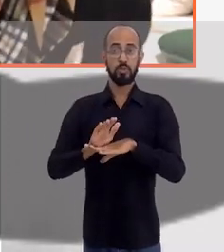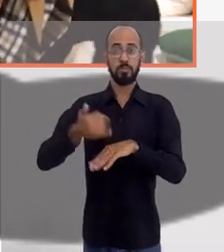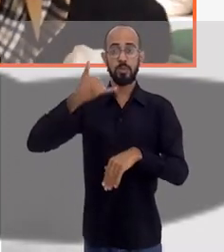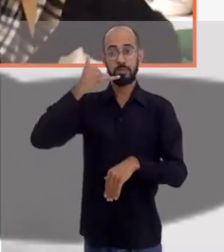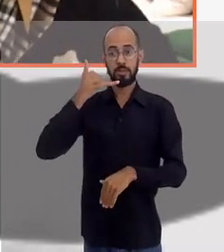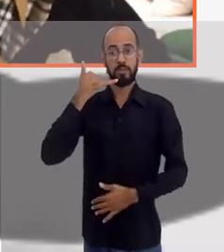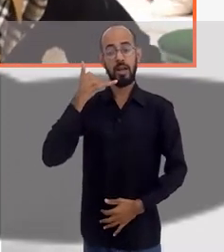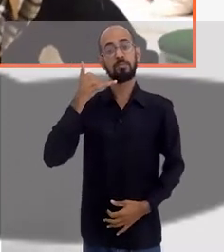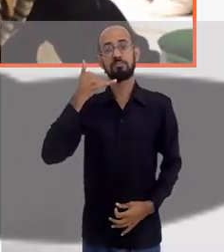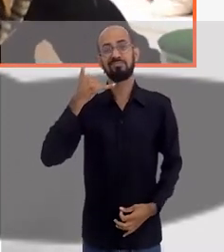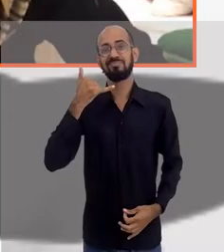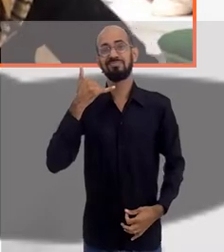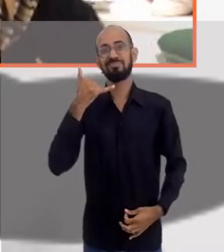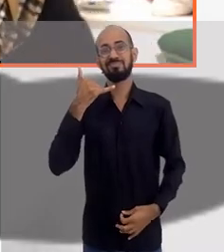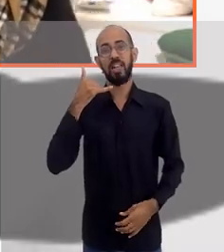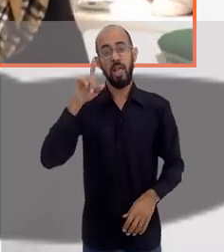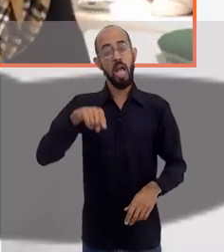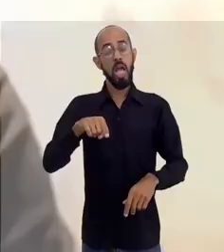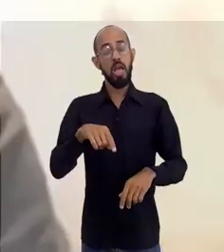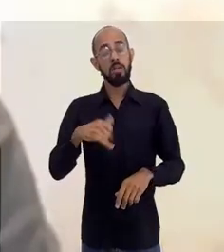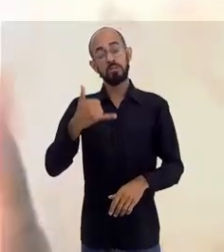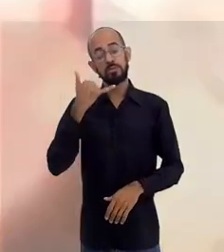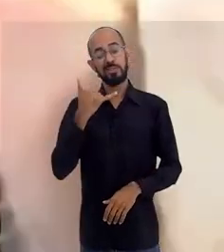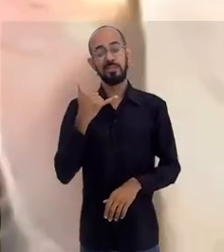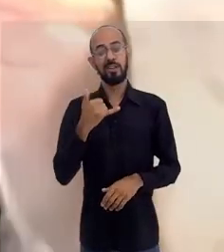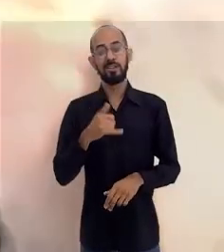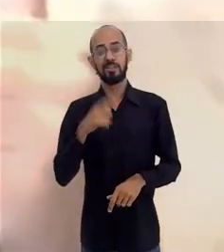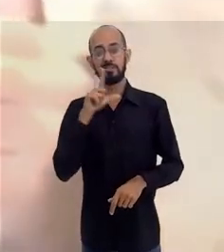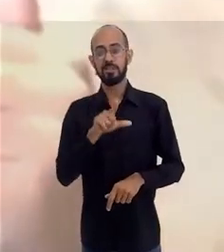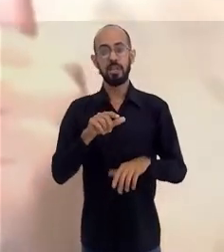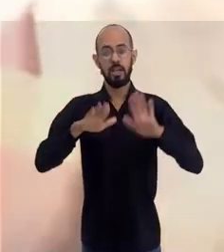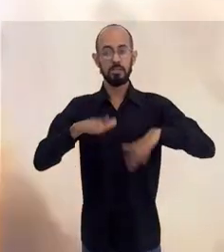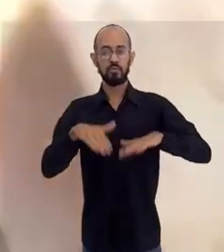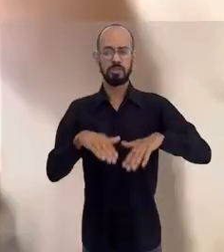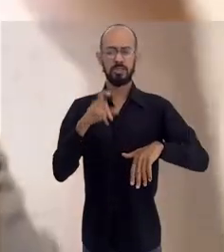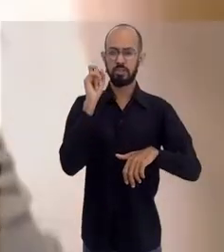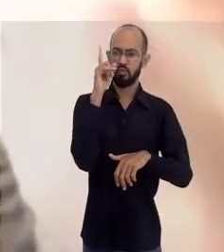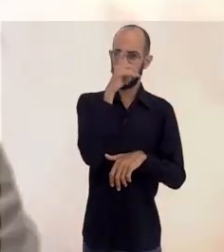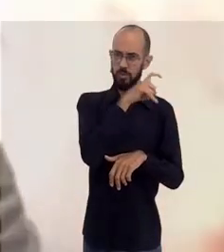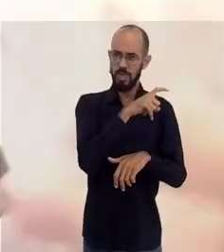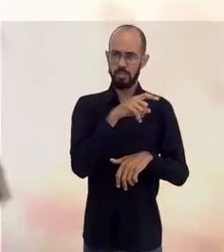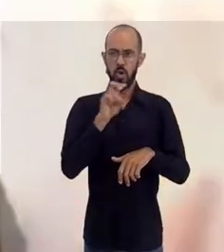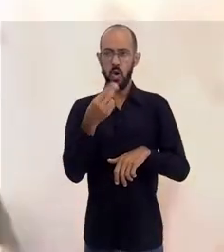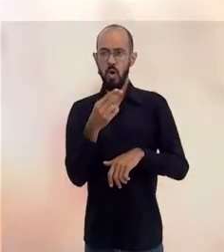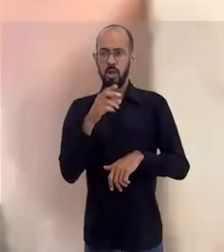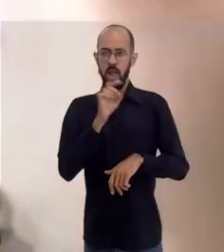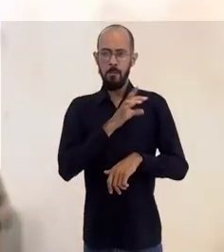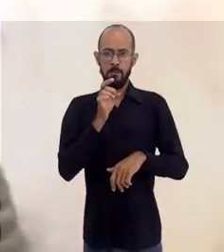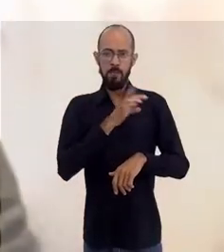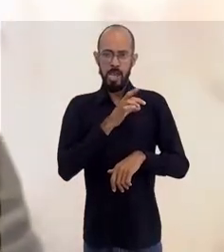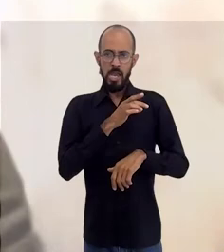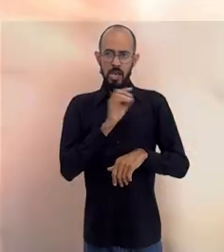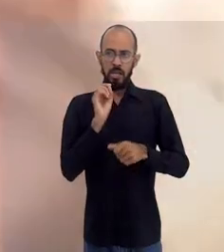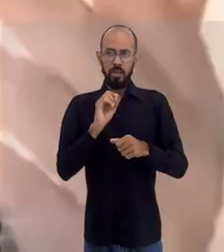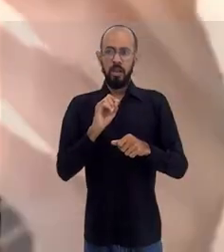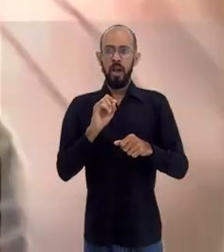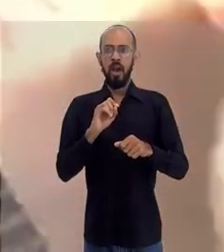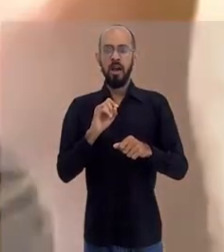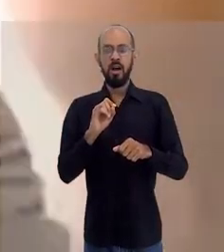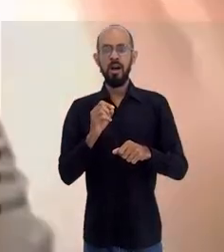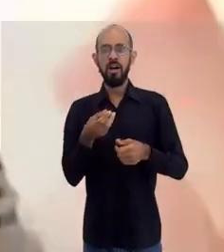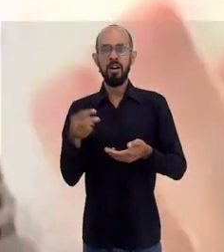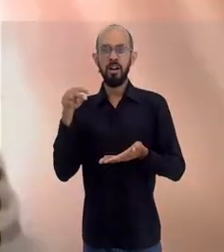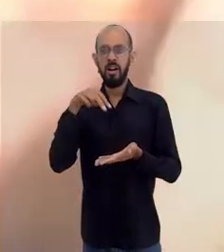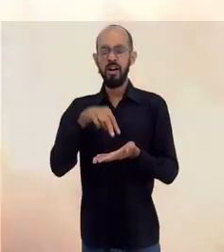pelo celular exatamente pelo celular então elas têm dificuldades ou tem receio de subir uma comunidade